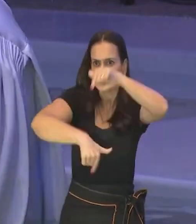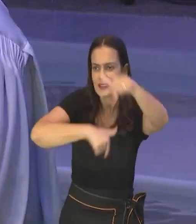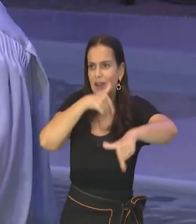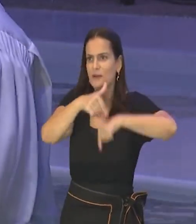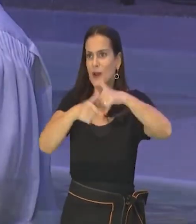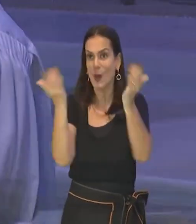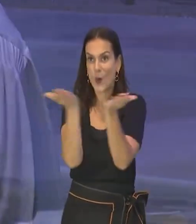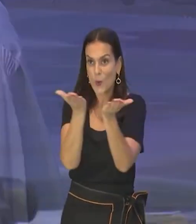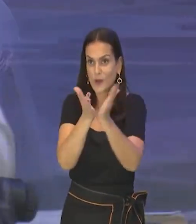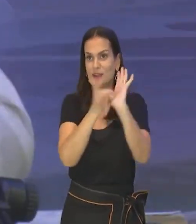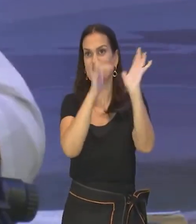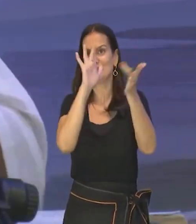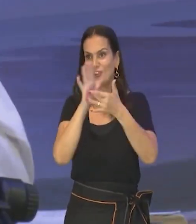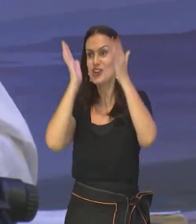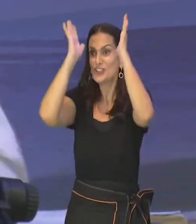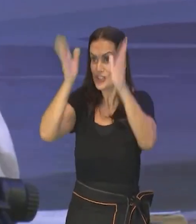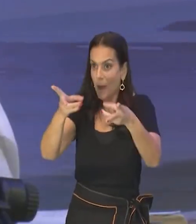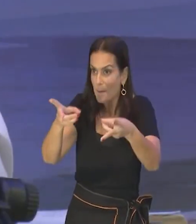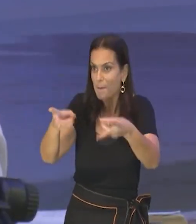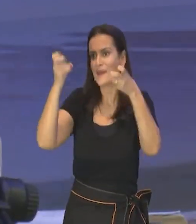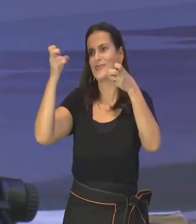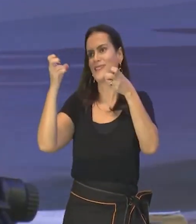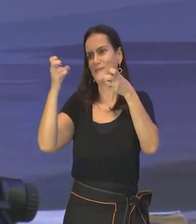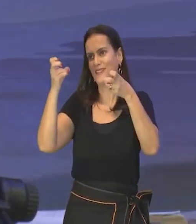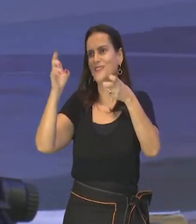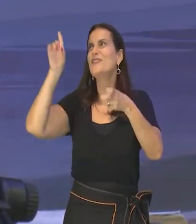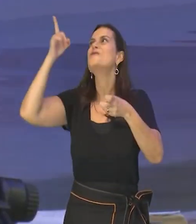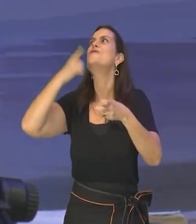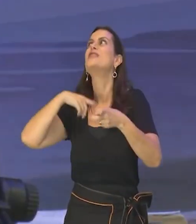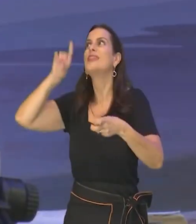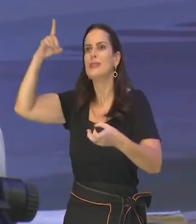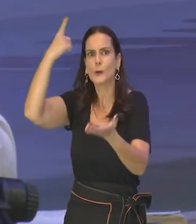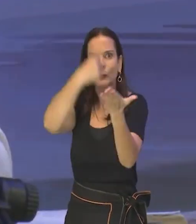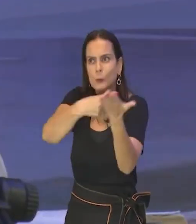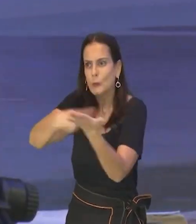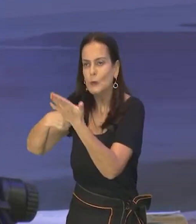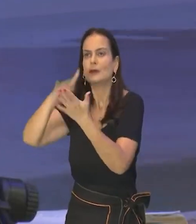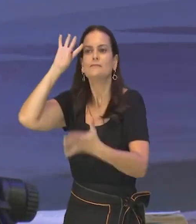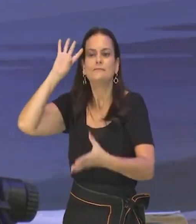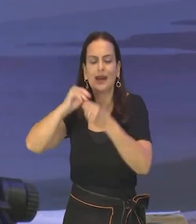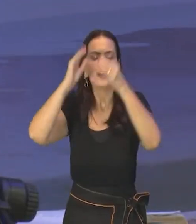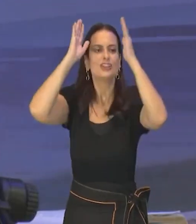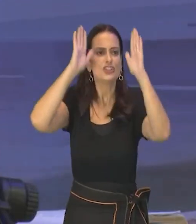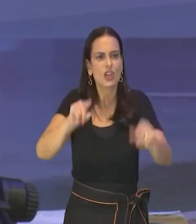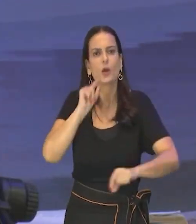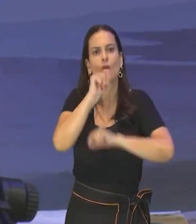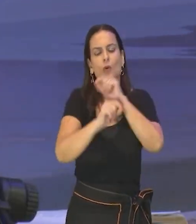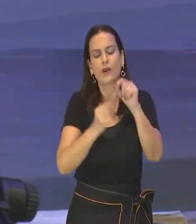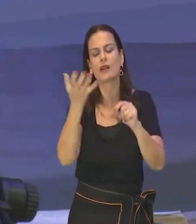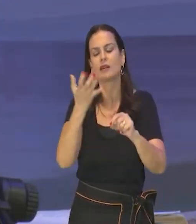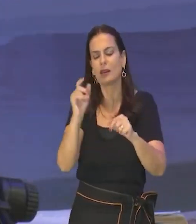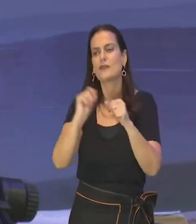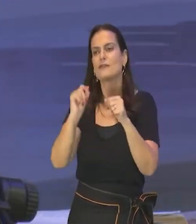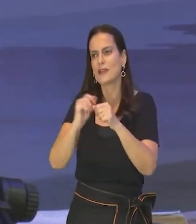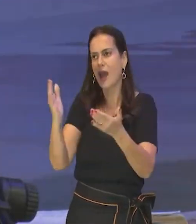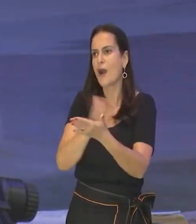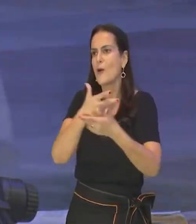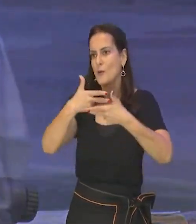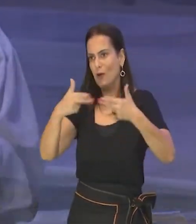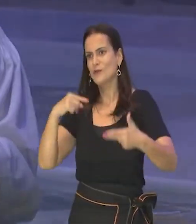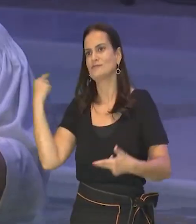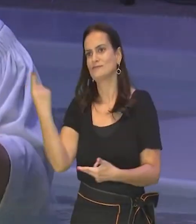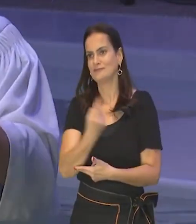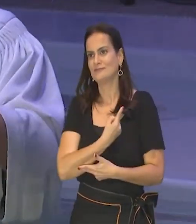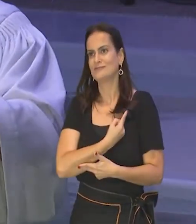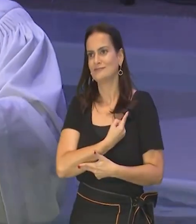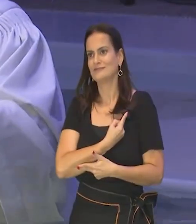o crente em Jesus que já percebeu o mover de Deus, que já está entendendo que Deus quer fazer alguma coisa entre nós, então ele